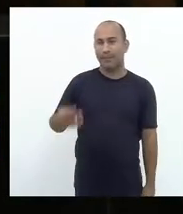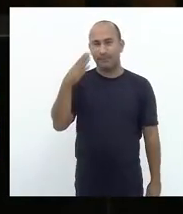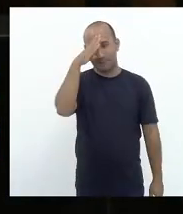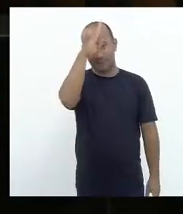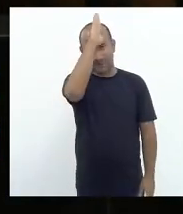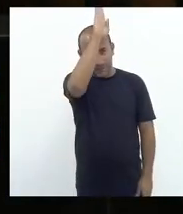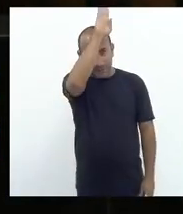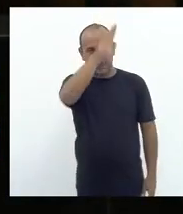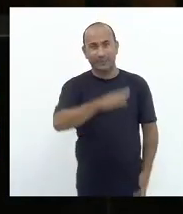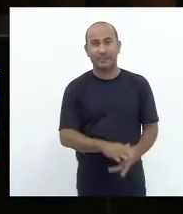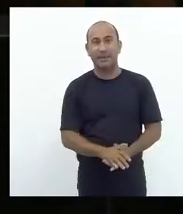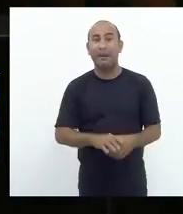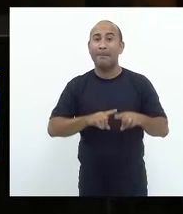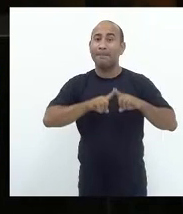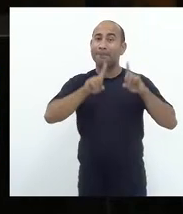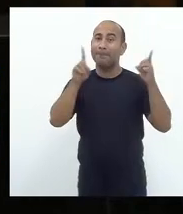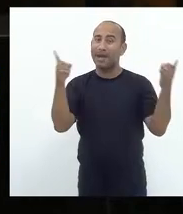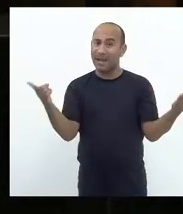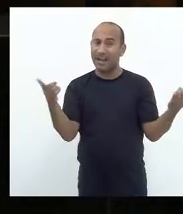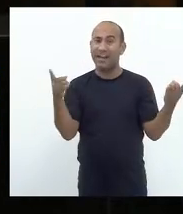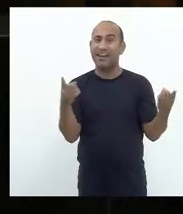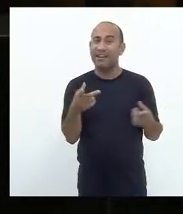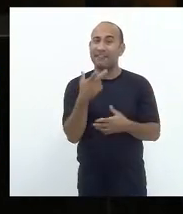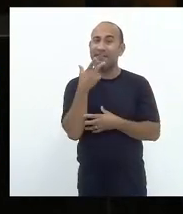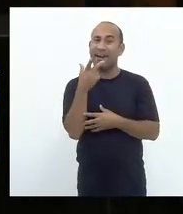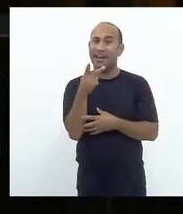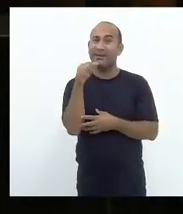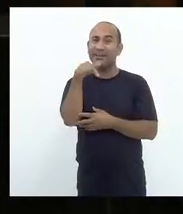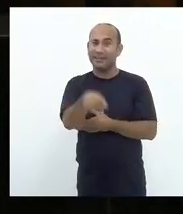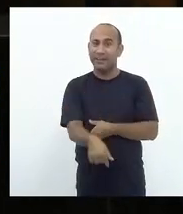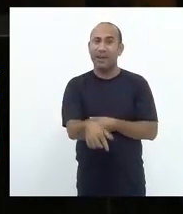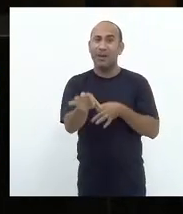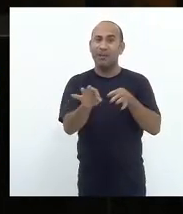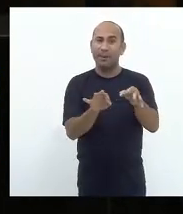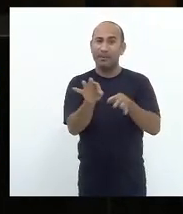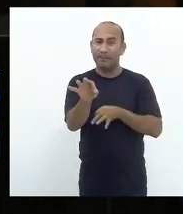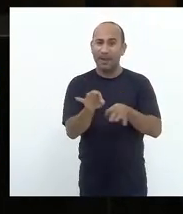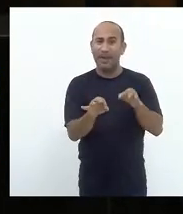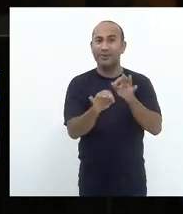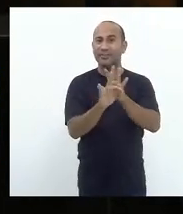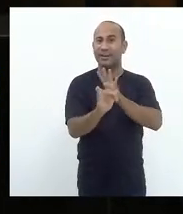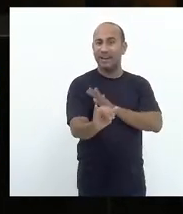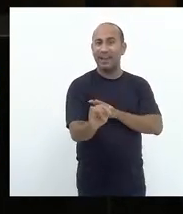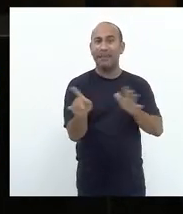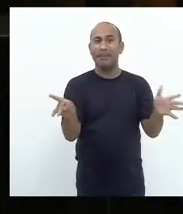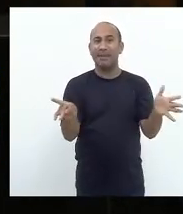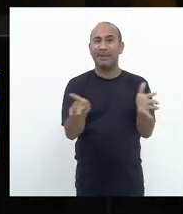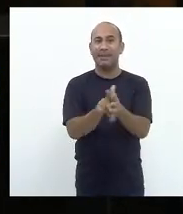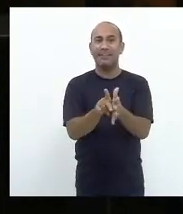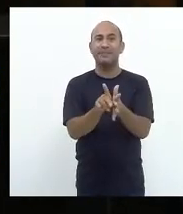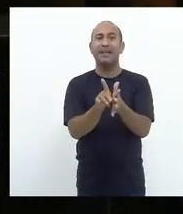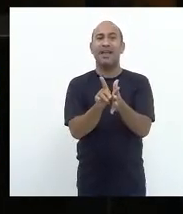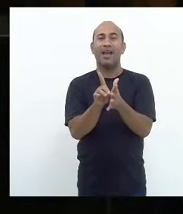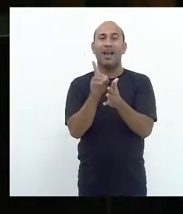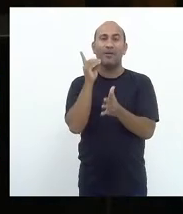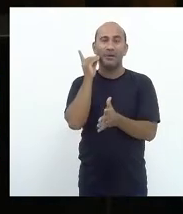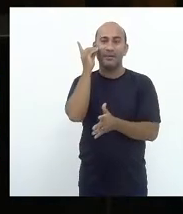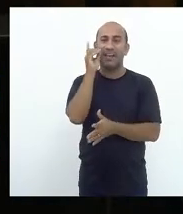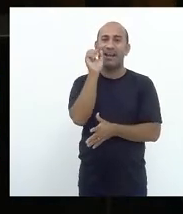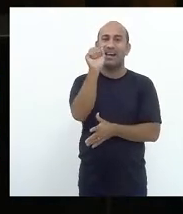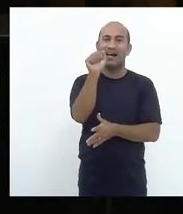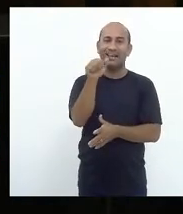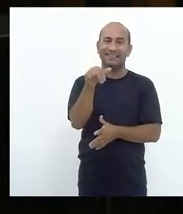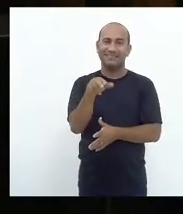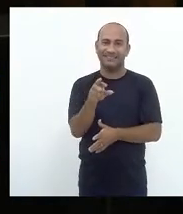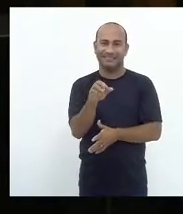Bolsonaro. Mas, como foi dito aqui, esse projeto de lei ele é do deputado André Siciliano.